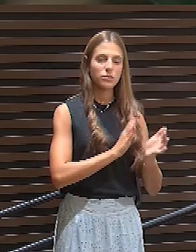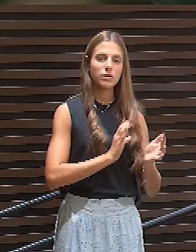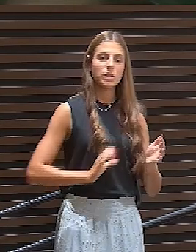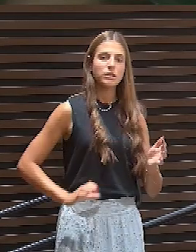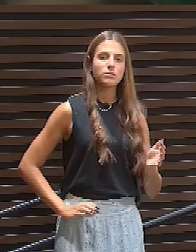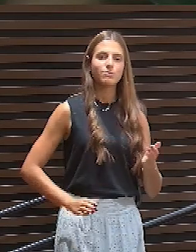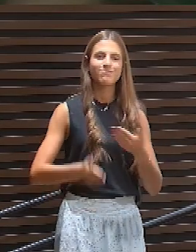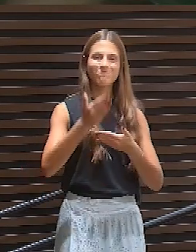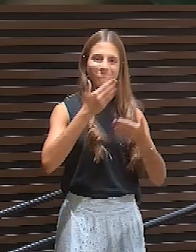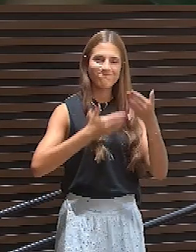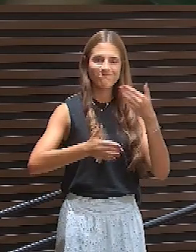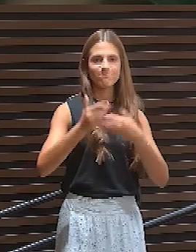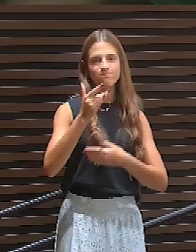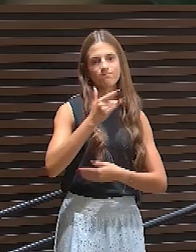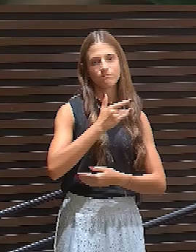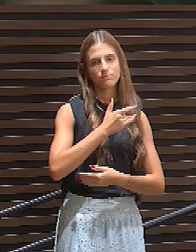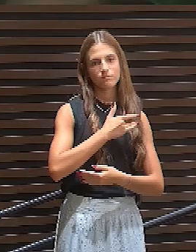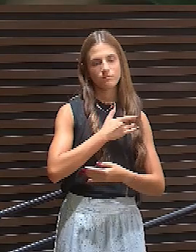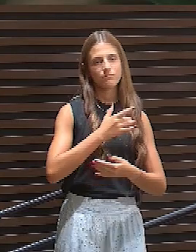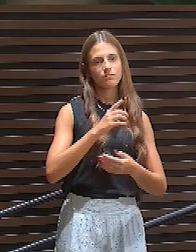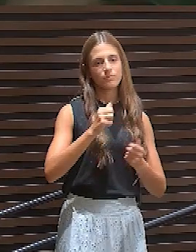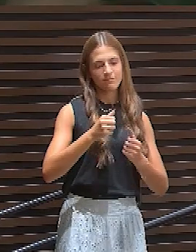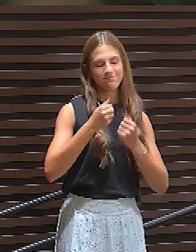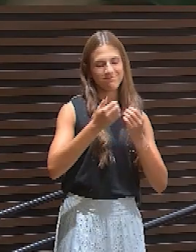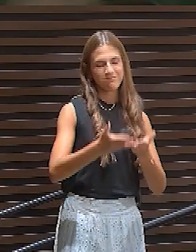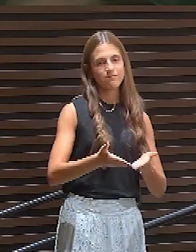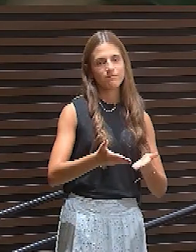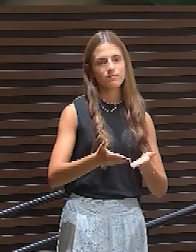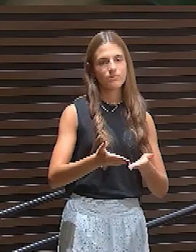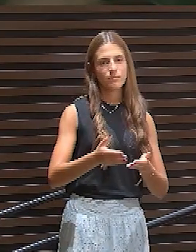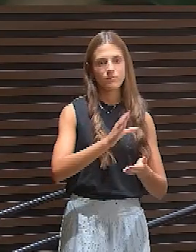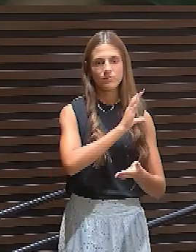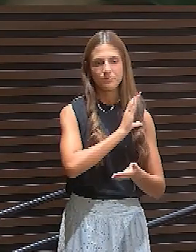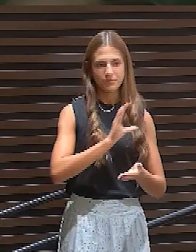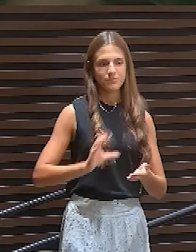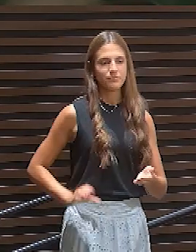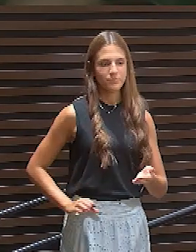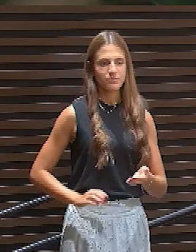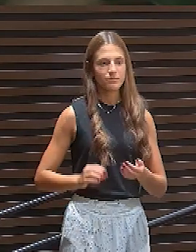misericórdia, traga ela a Cristo.